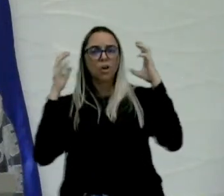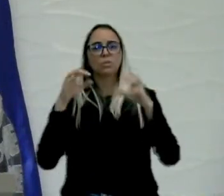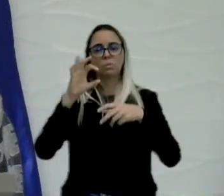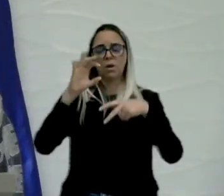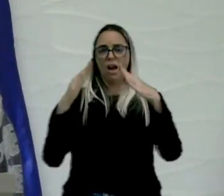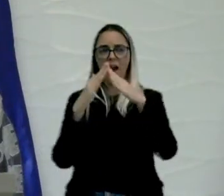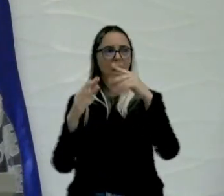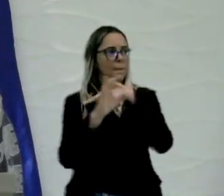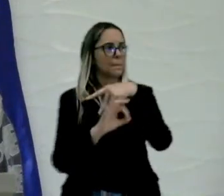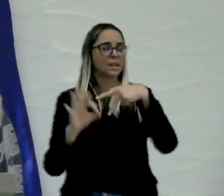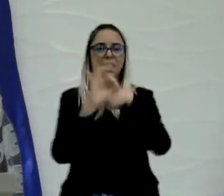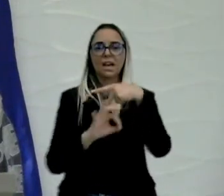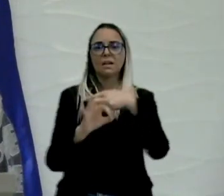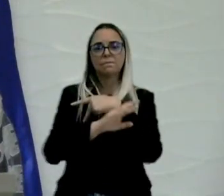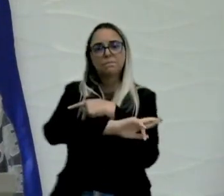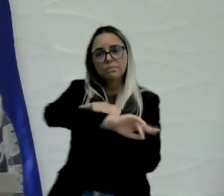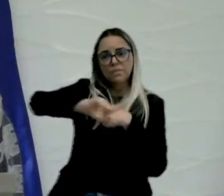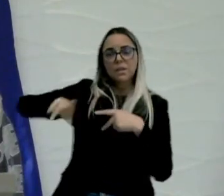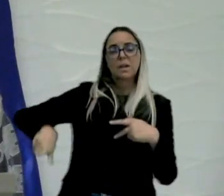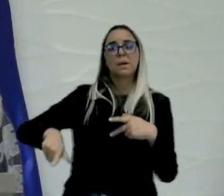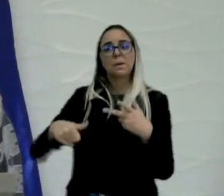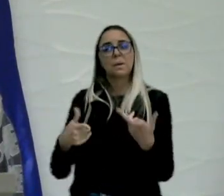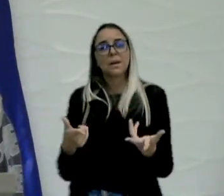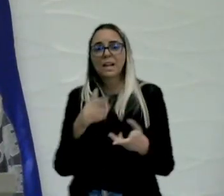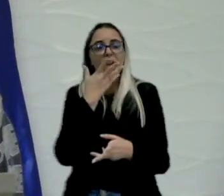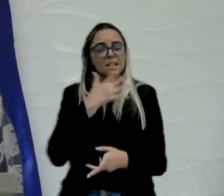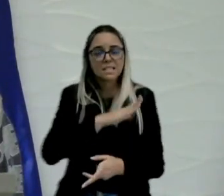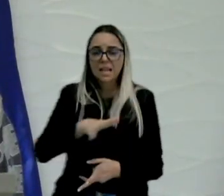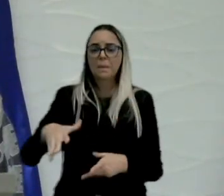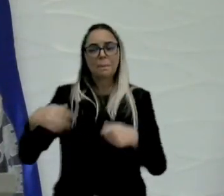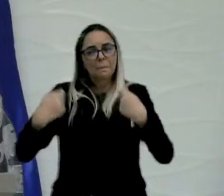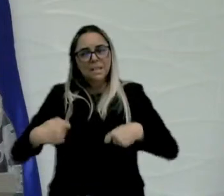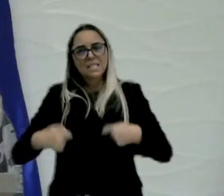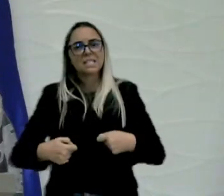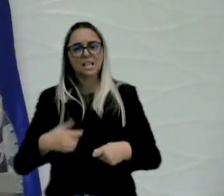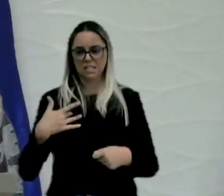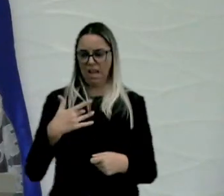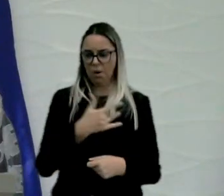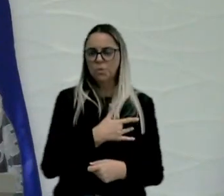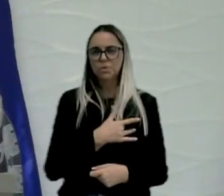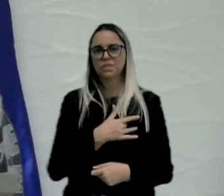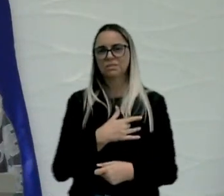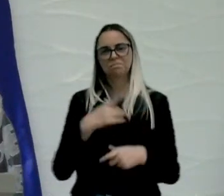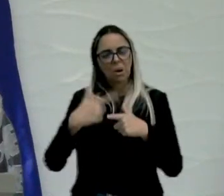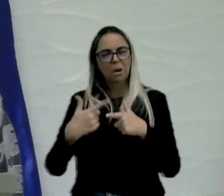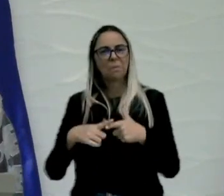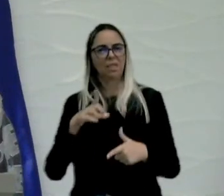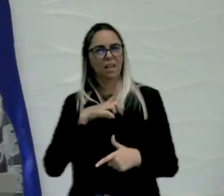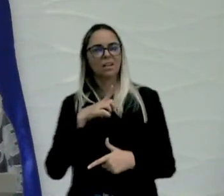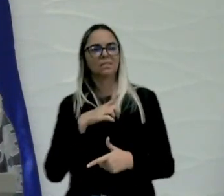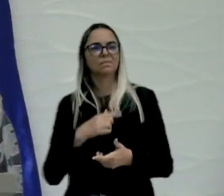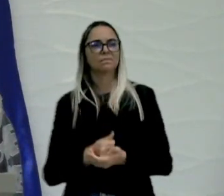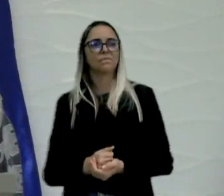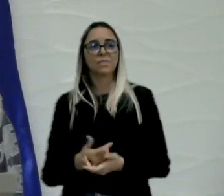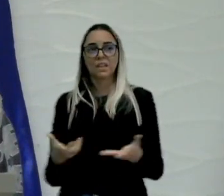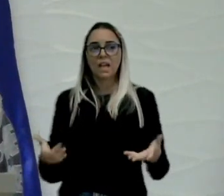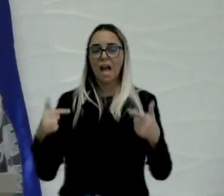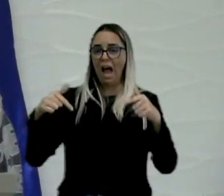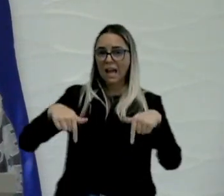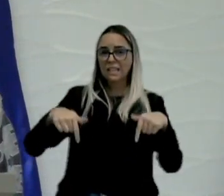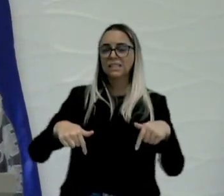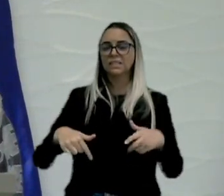tem muitas crianças que necessitam que tem um problema de de de de saúde e aqui ninguém se